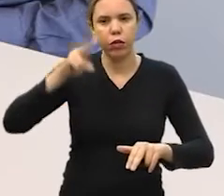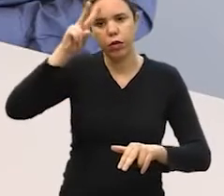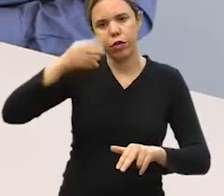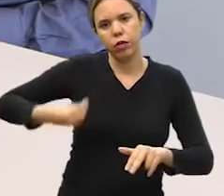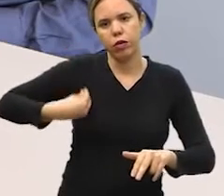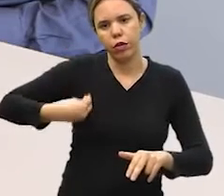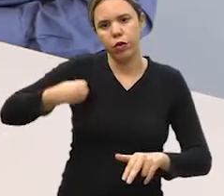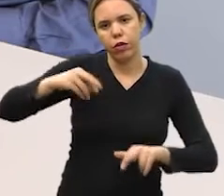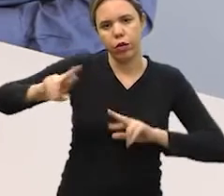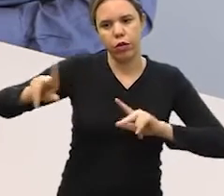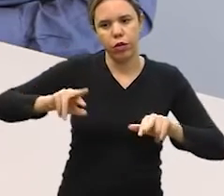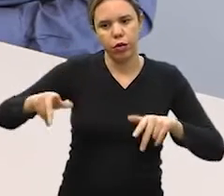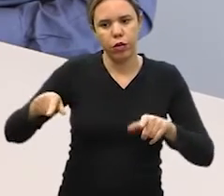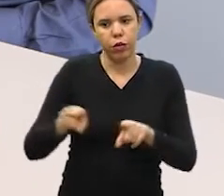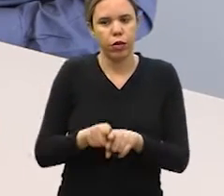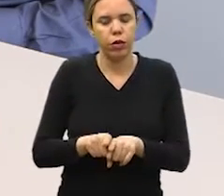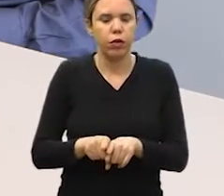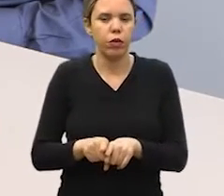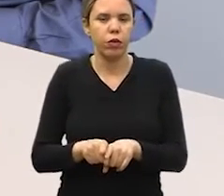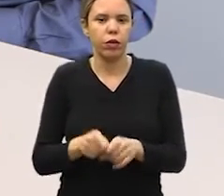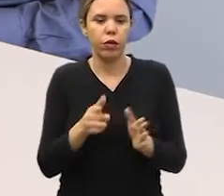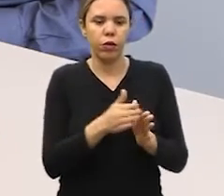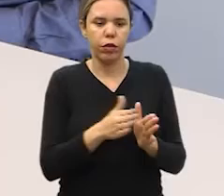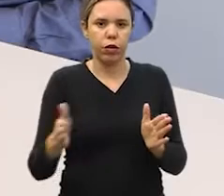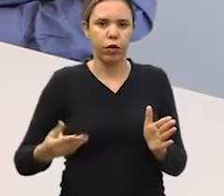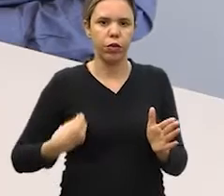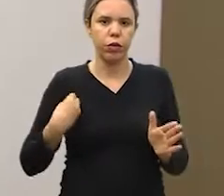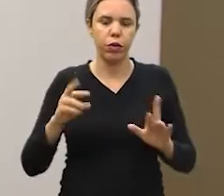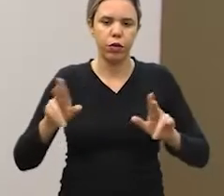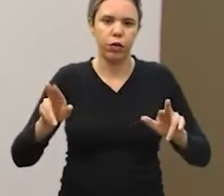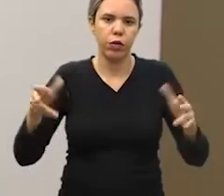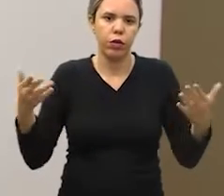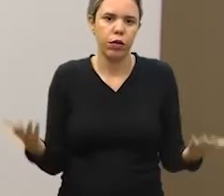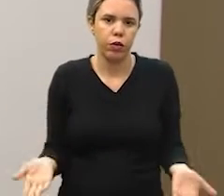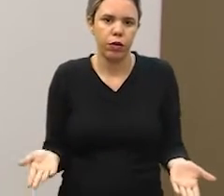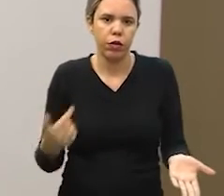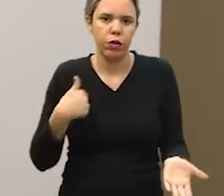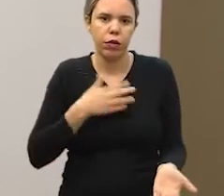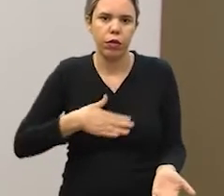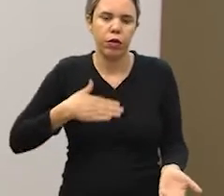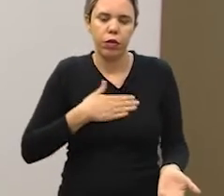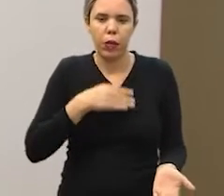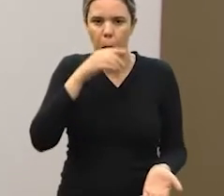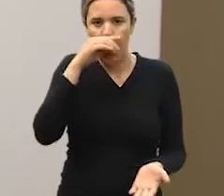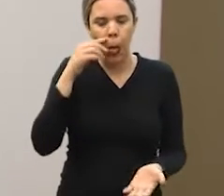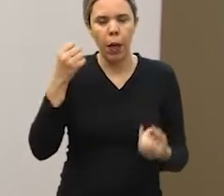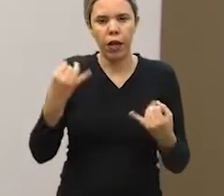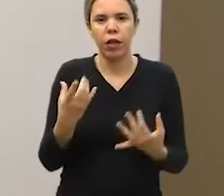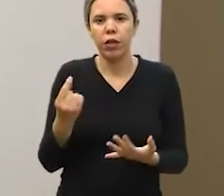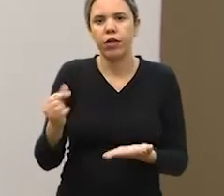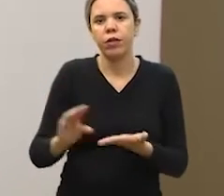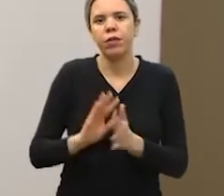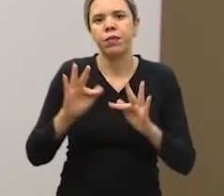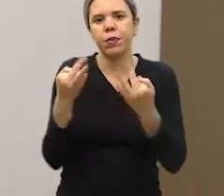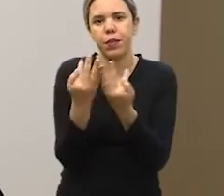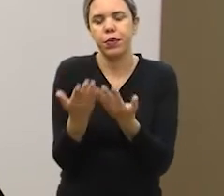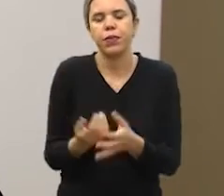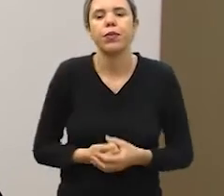histórias de vidas diferentes e também estão em fases de vidas diferentes. Então, eu gosto muito de tratar o orçamento